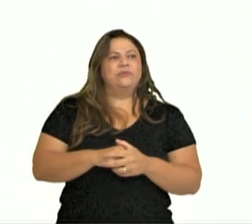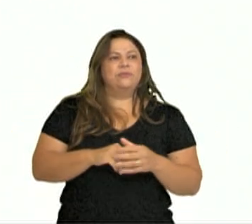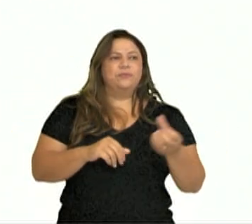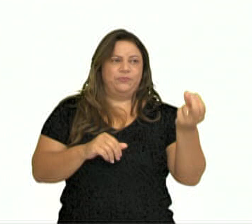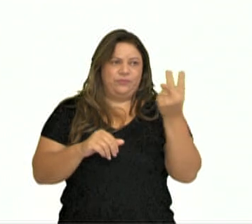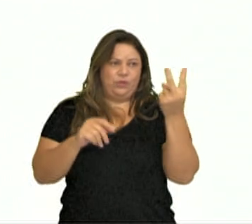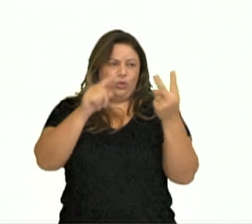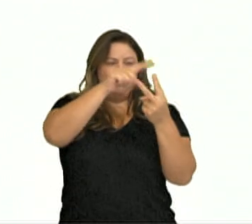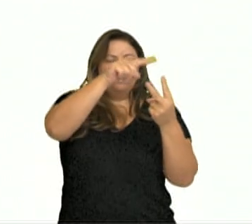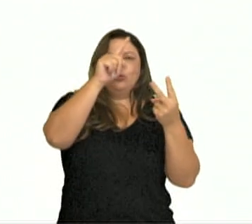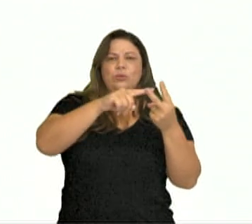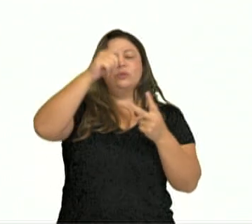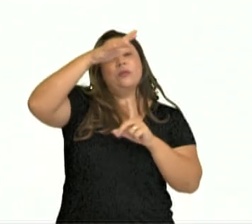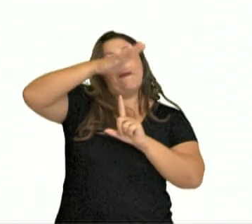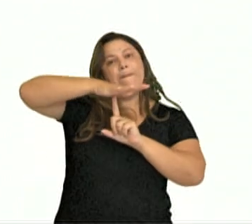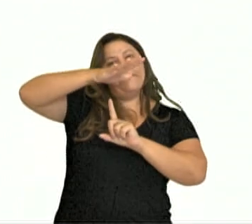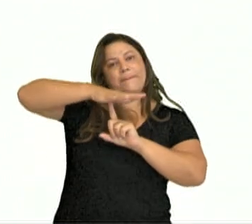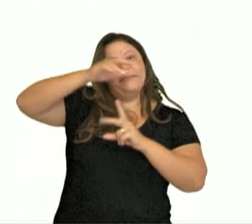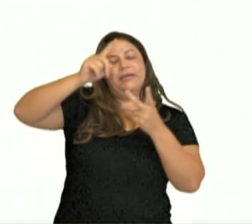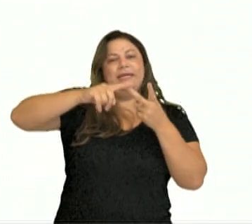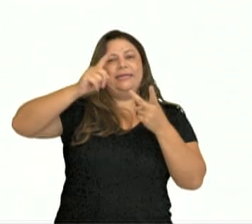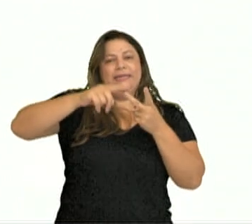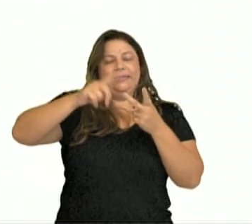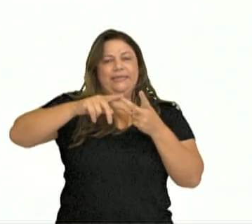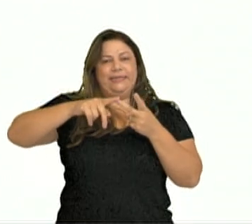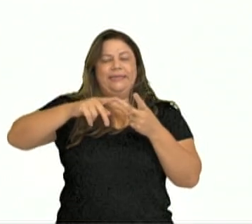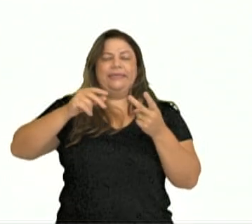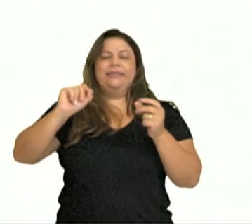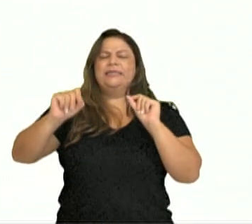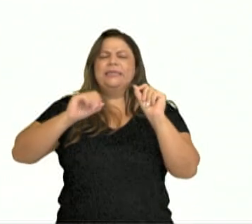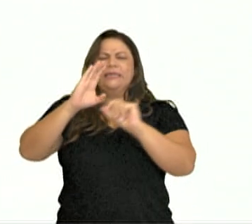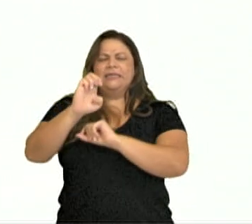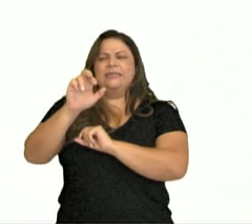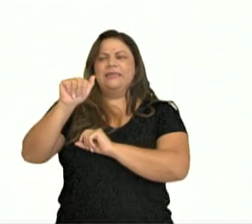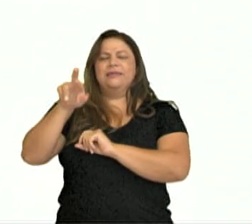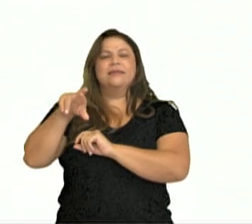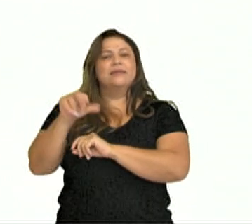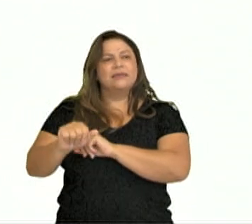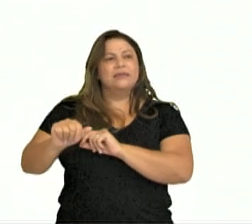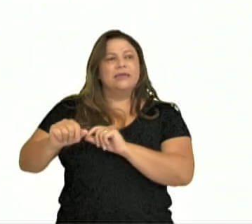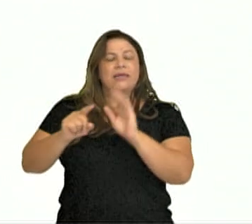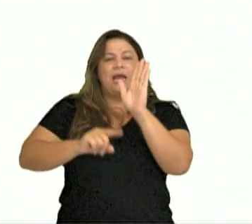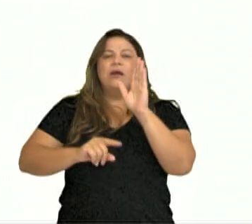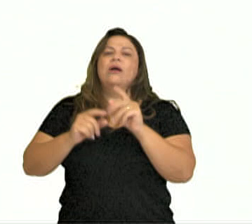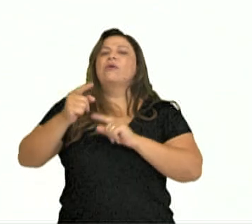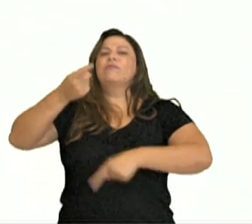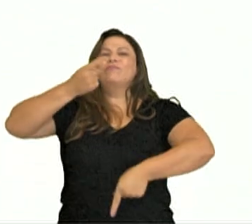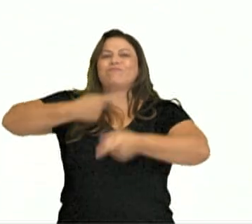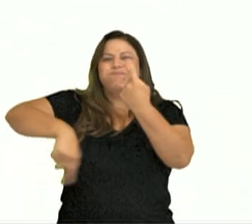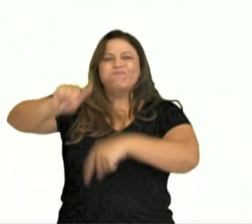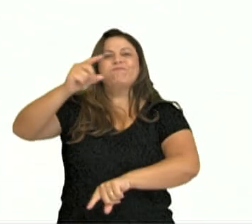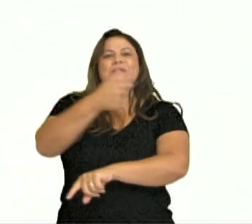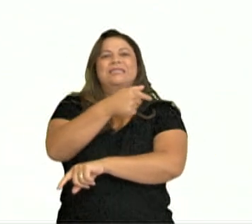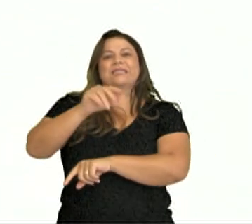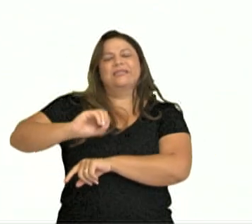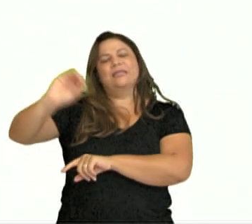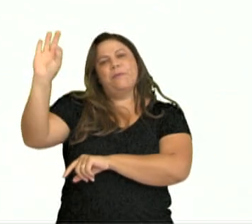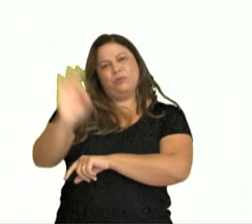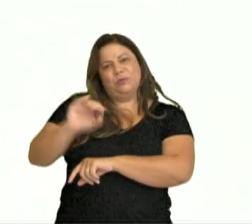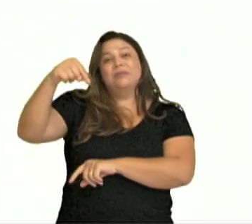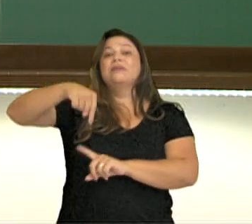Em dois estados, no Paraná e no Ceará, o índice de prevalência da mutação superou 70% das amostras. Então, aqui no